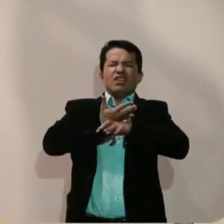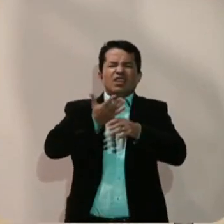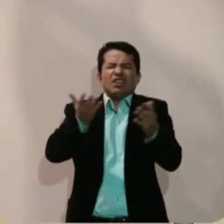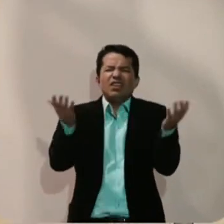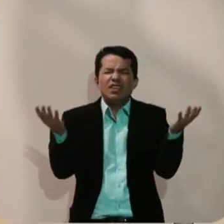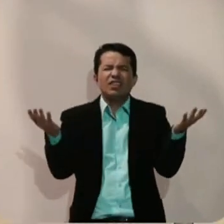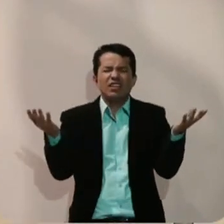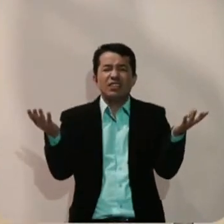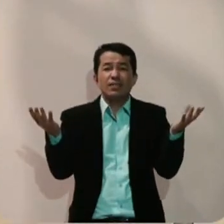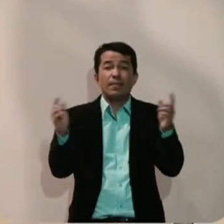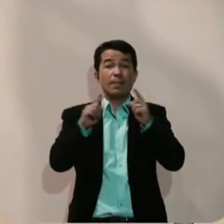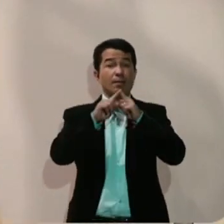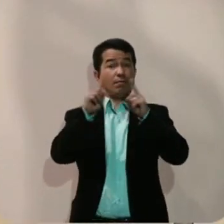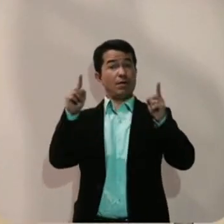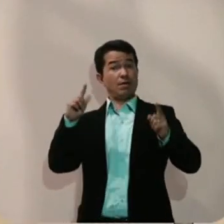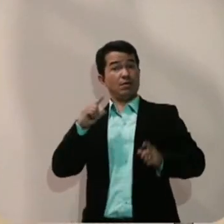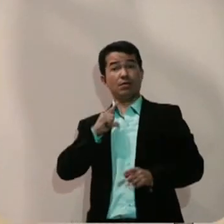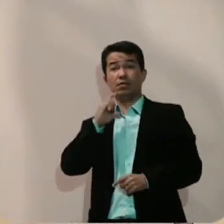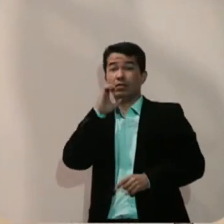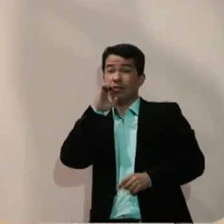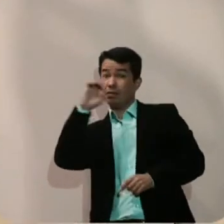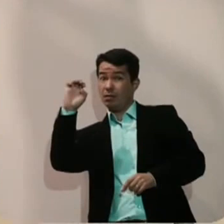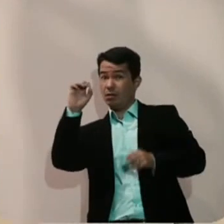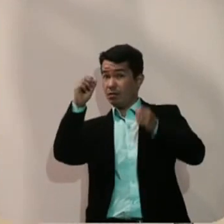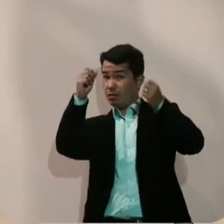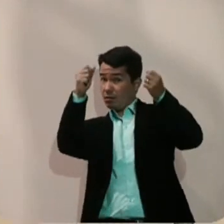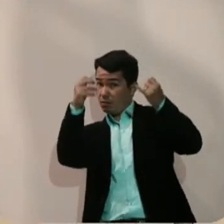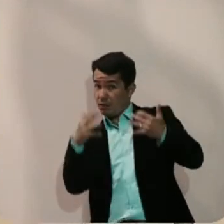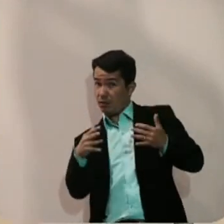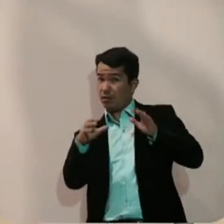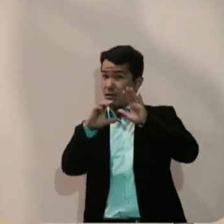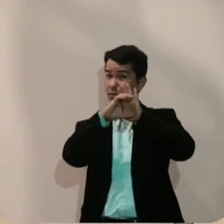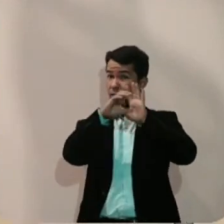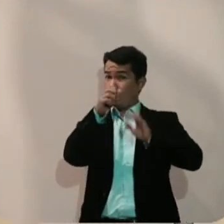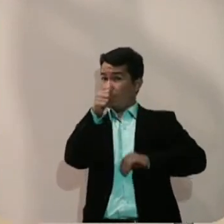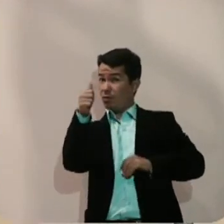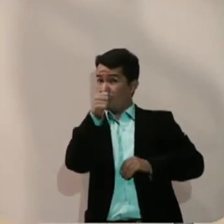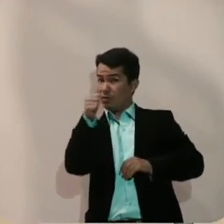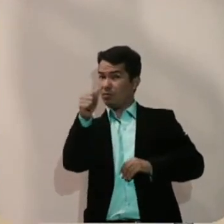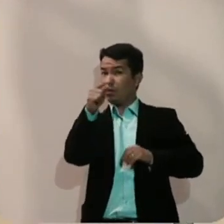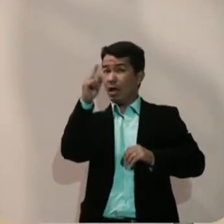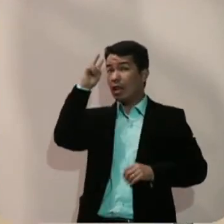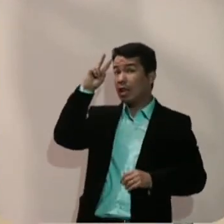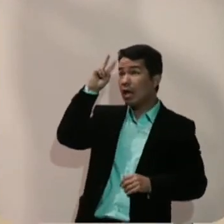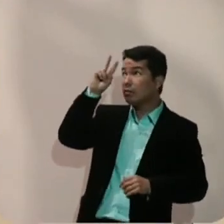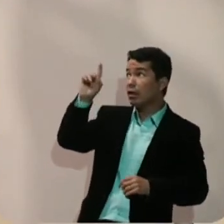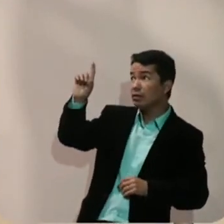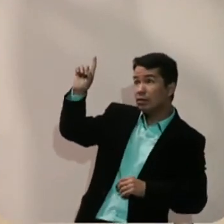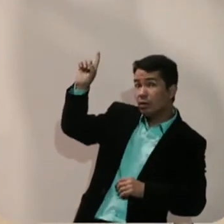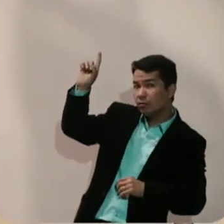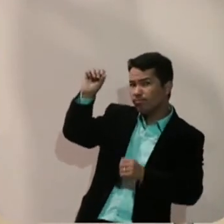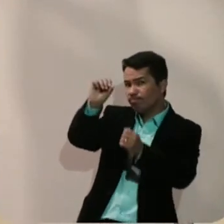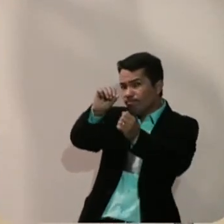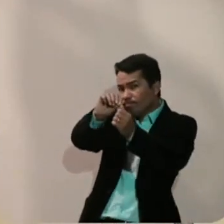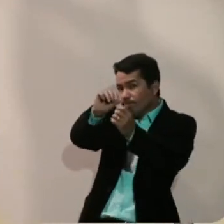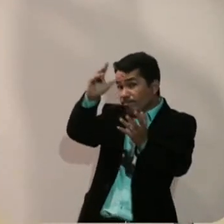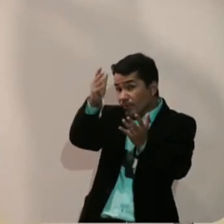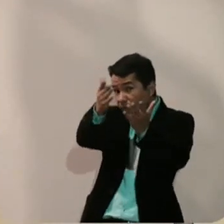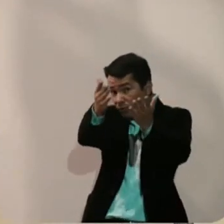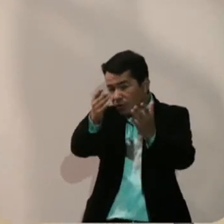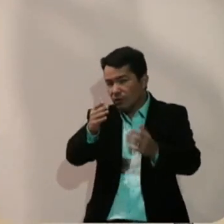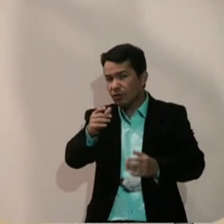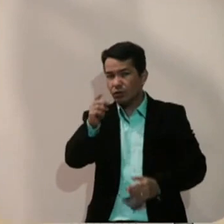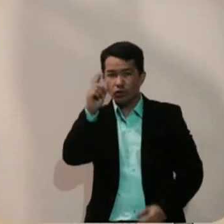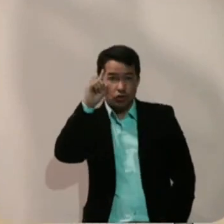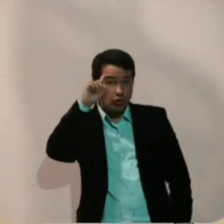aquele livro dizendo, lembra-te do teu Criador nos dias da tua mocidade. Sabe, está na hora